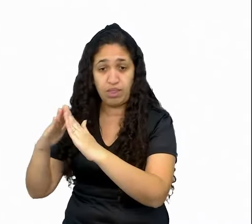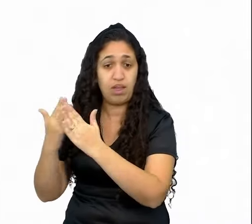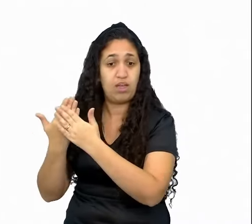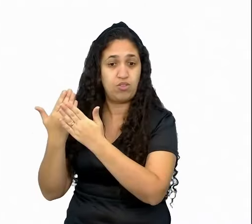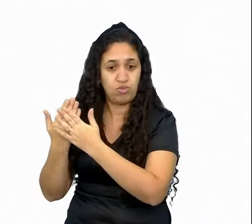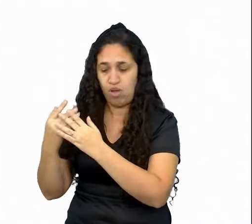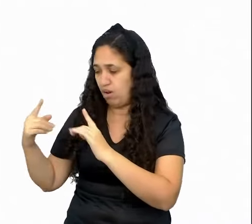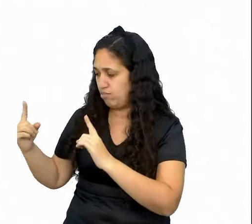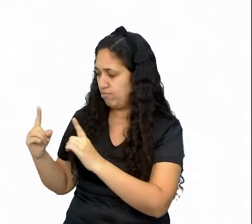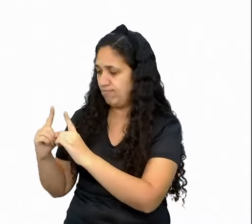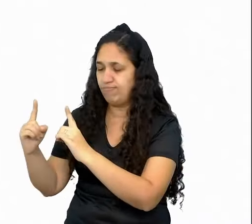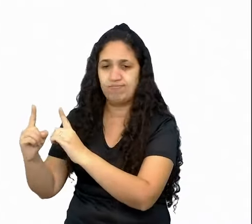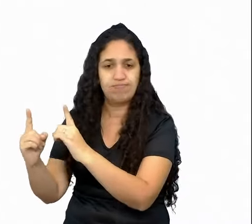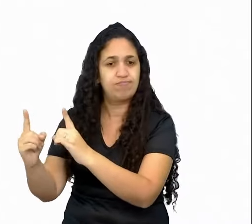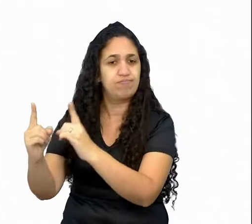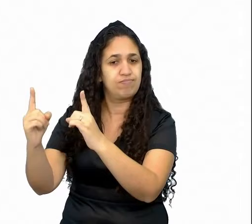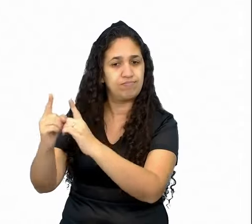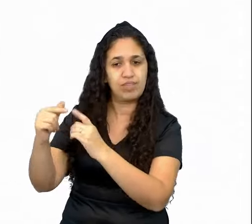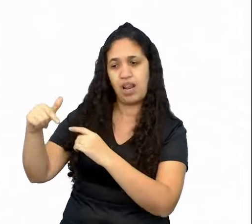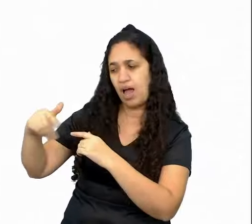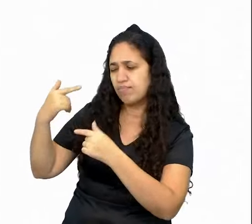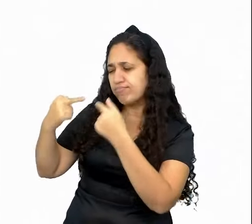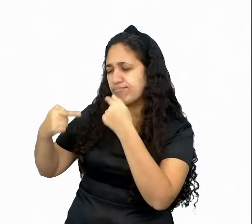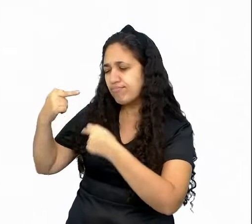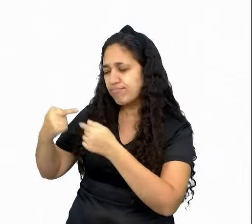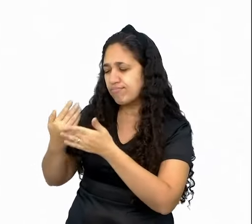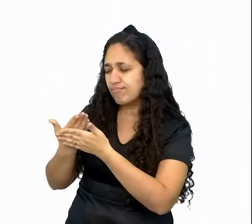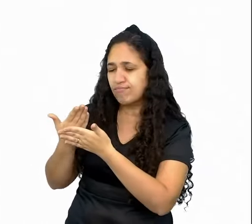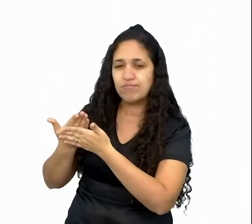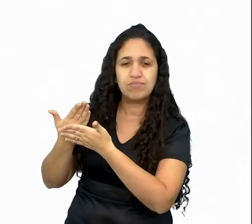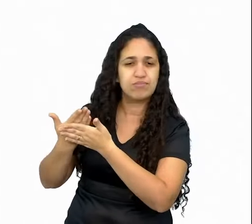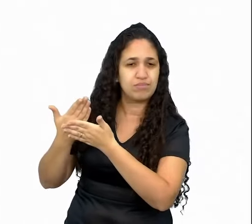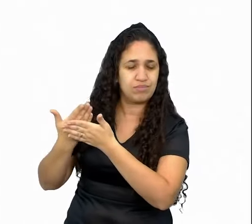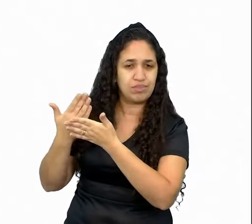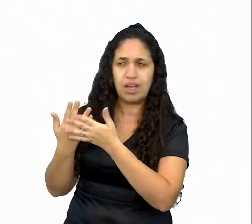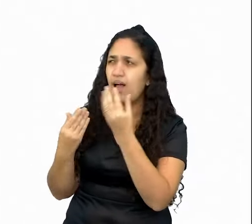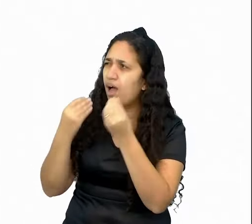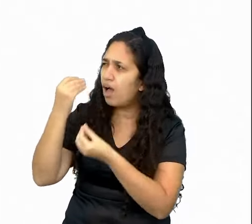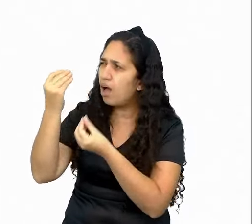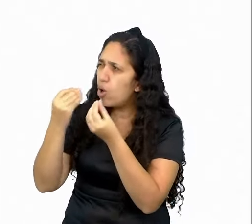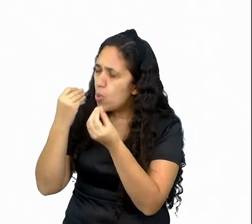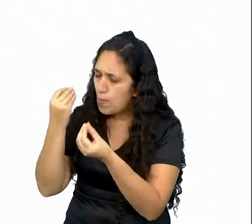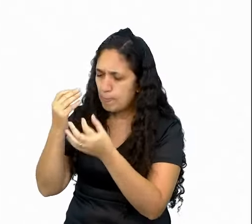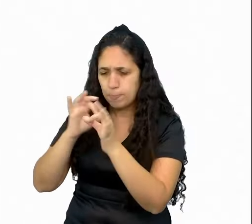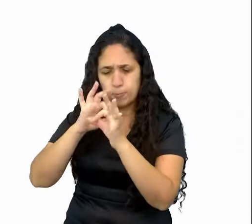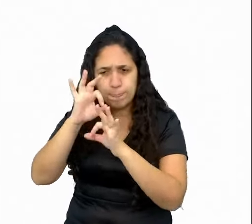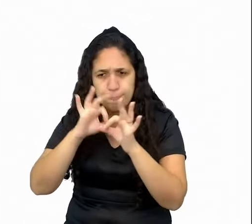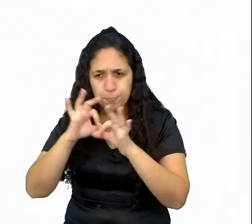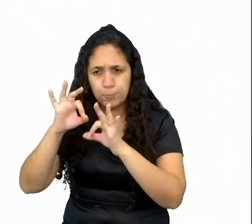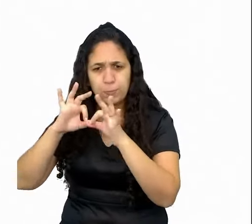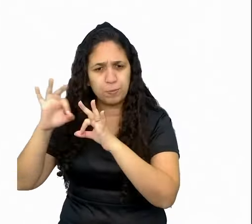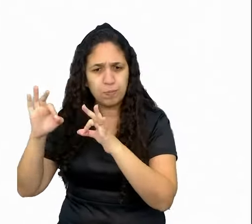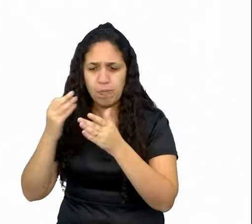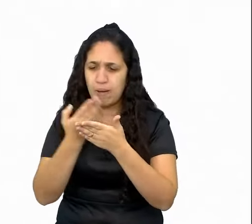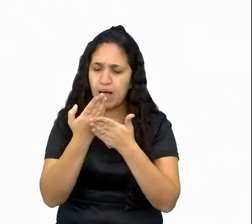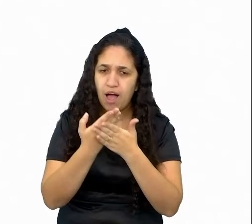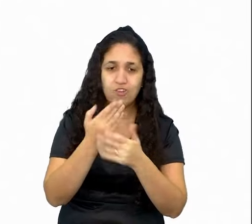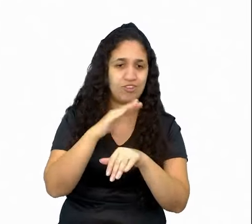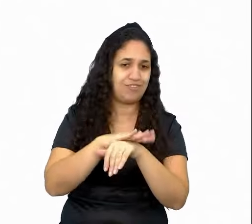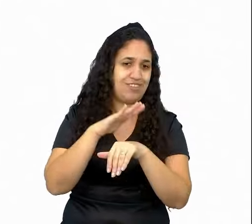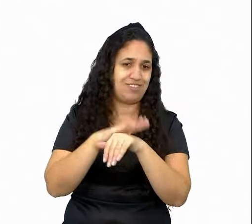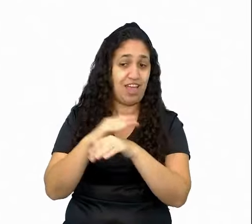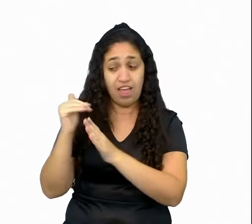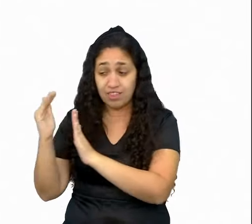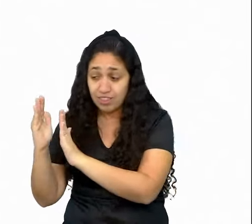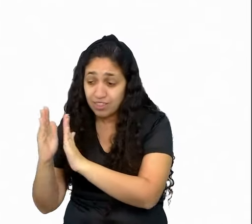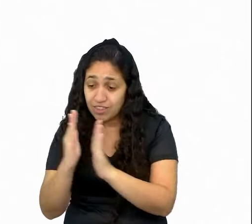vossos pares para dar continuidade, para fazer como eu vou planejar para estar aplicando a aula, né, a sequência